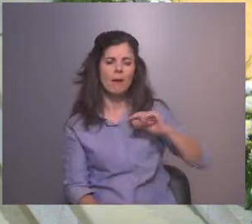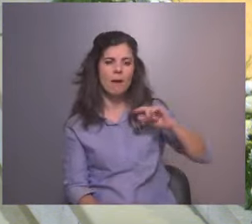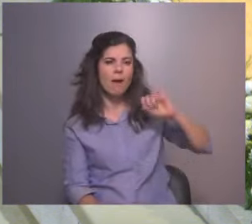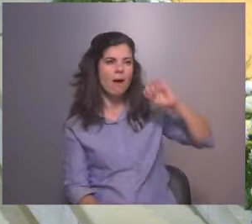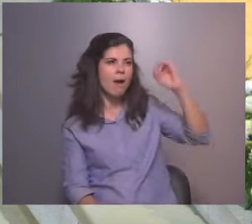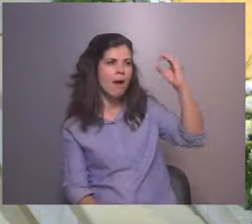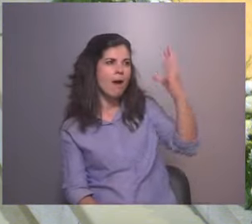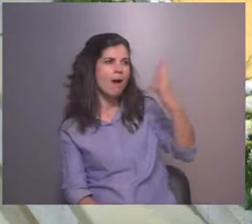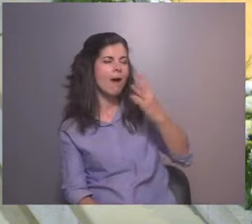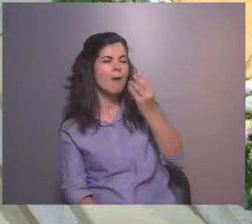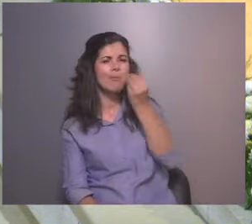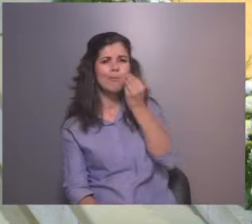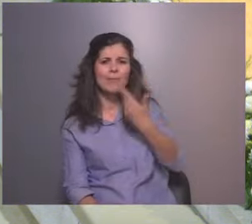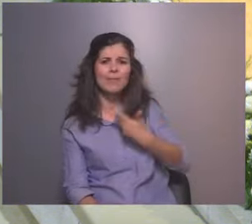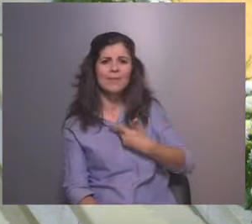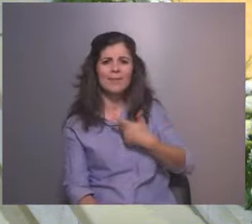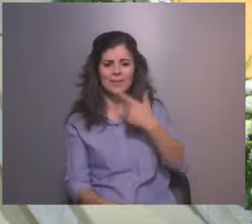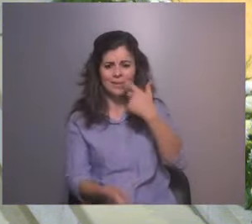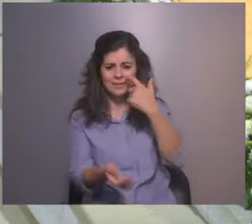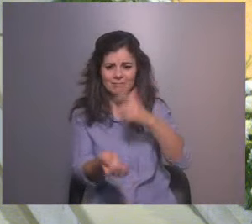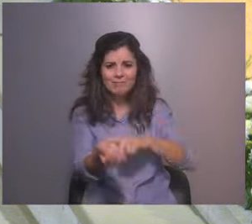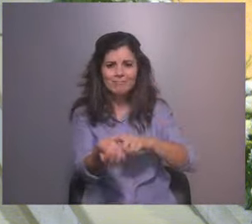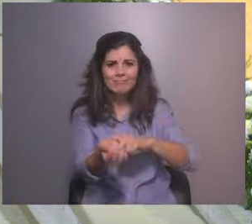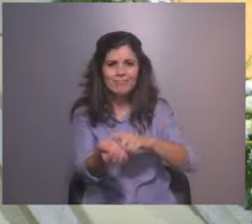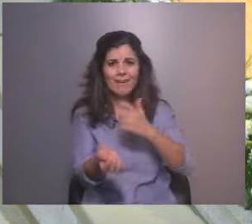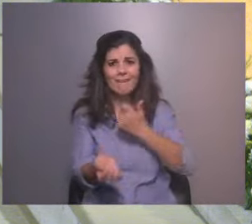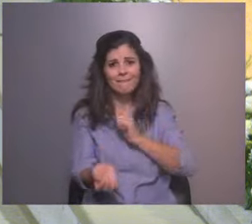aleluia. Bem, muito bem.